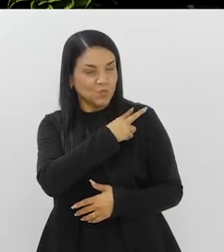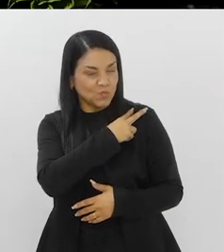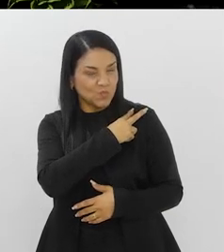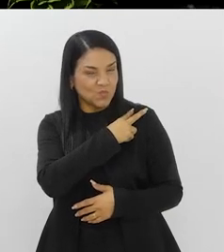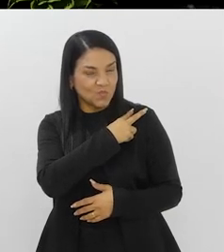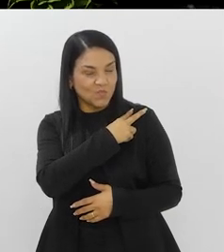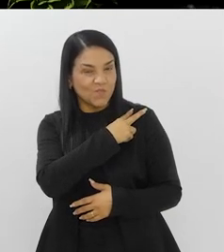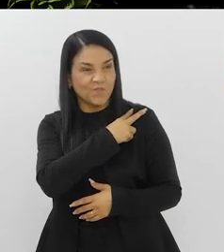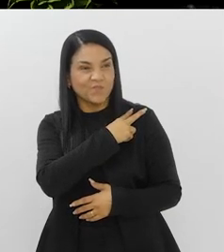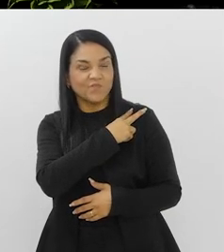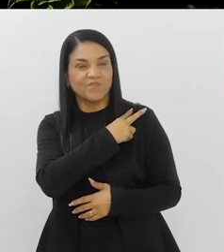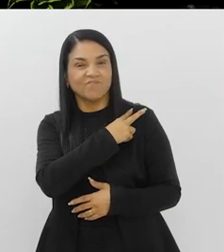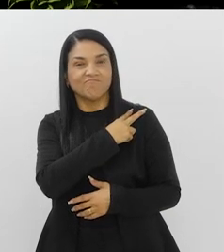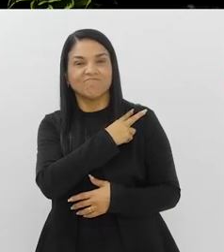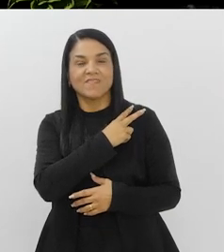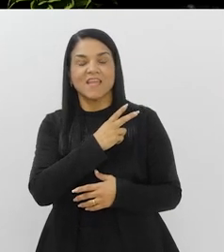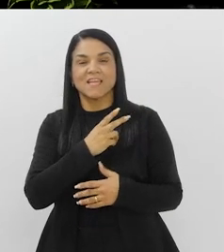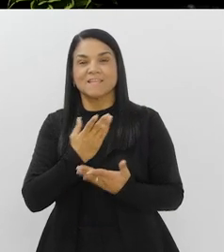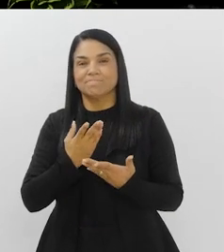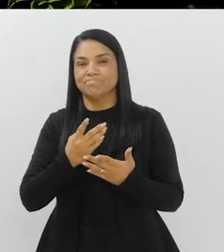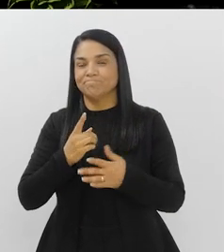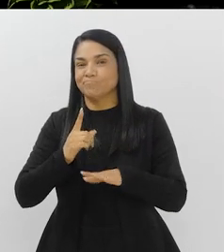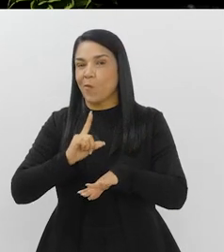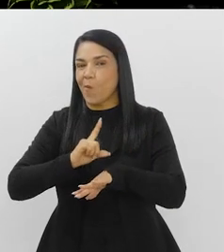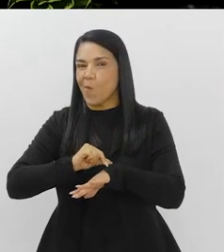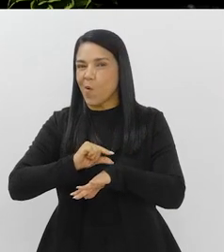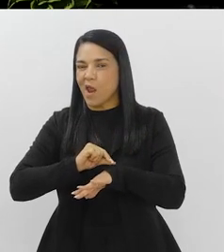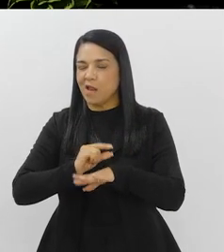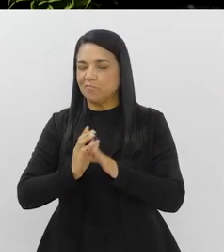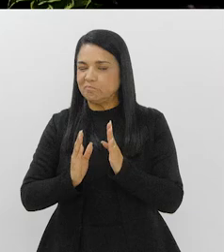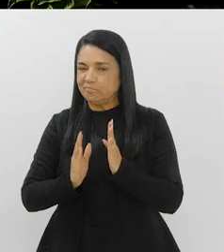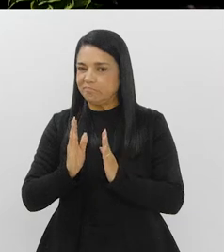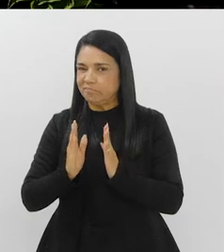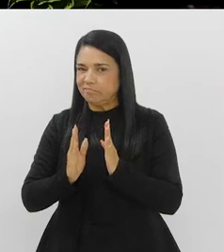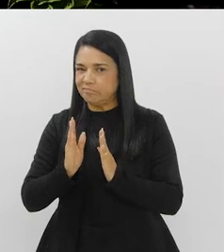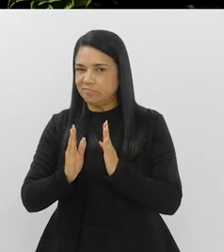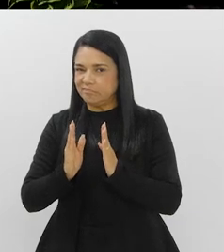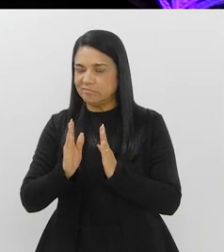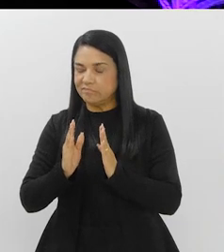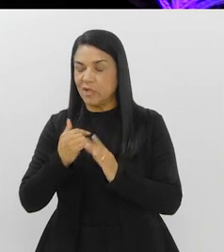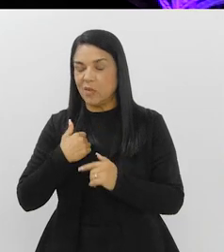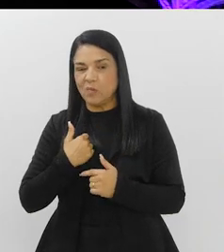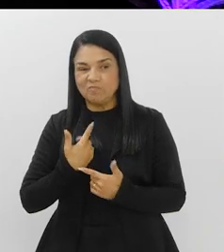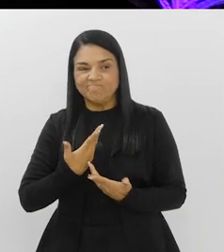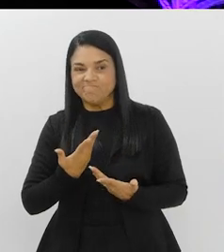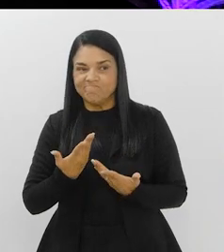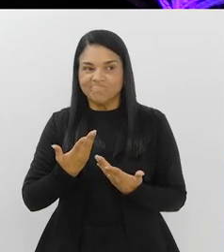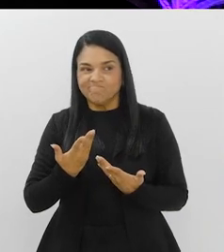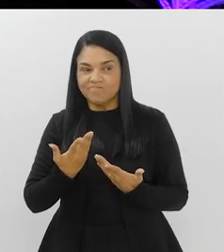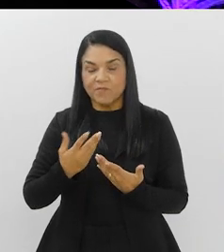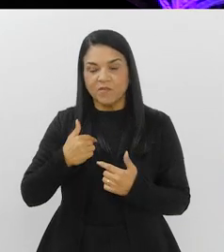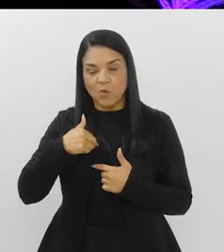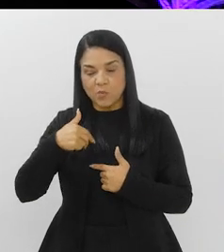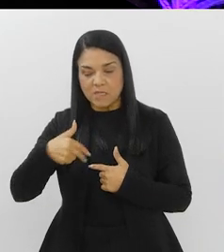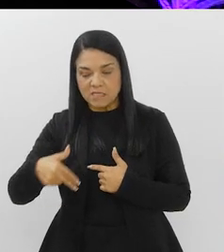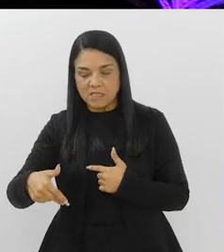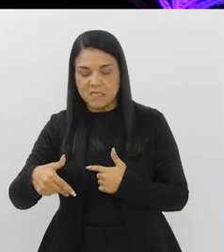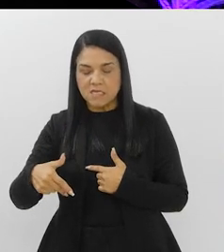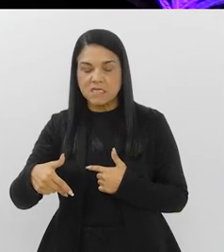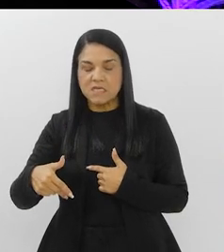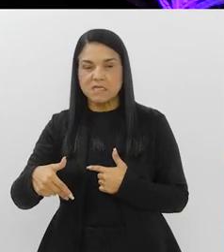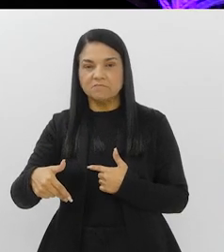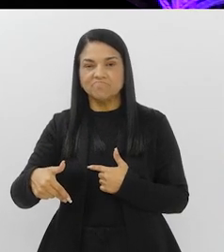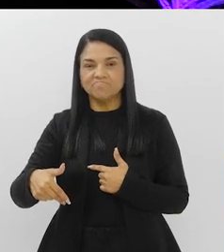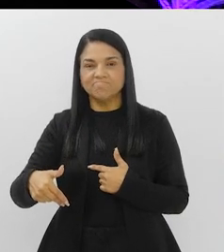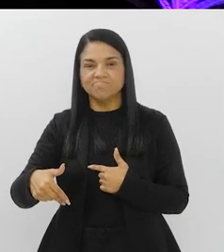ano eh era os tempos do meio então eu não tinha o que fazer era ou eu descia quando né quando ele falava assim